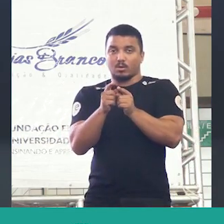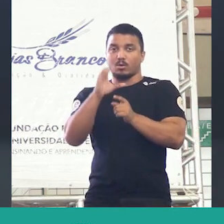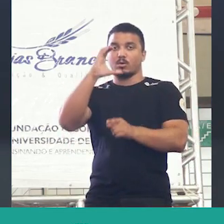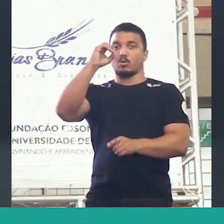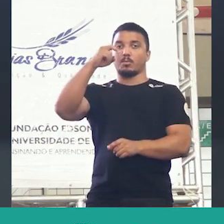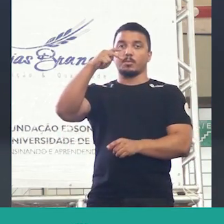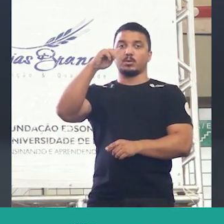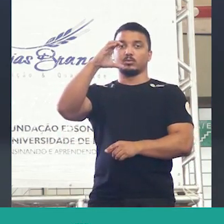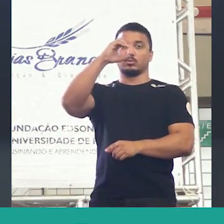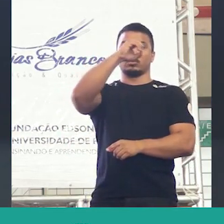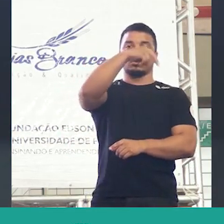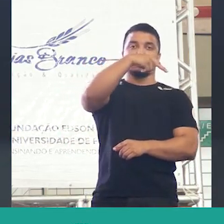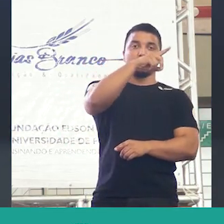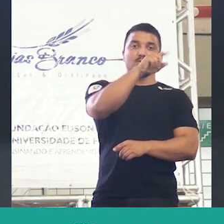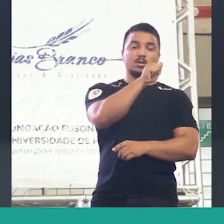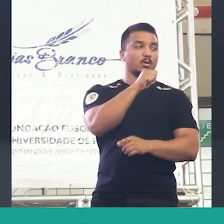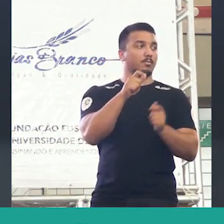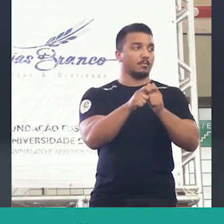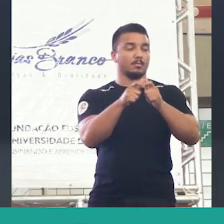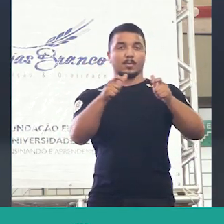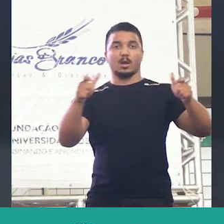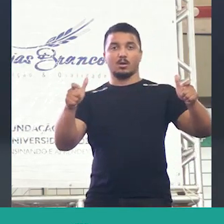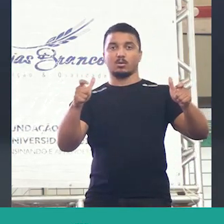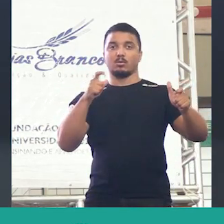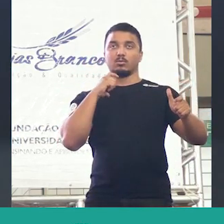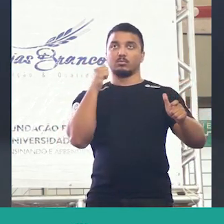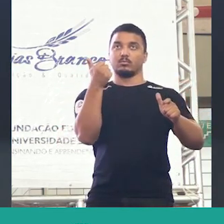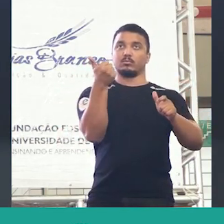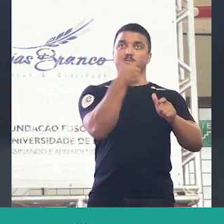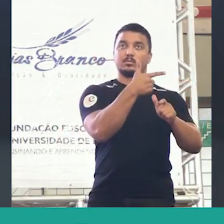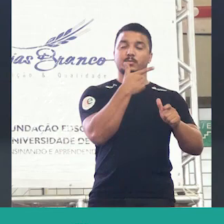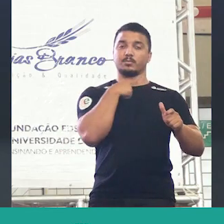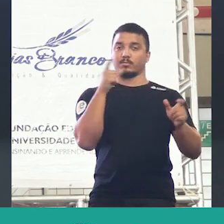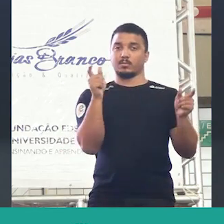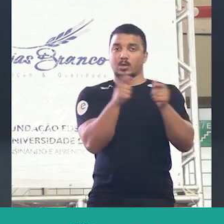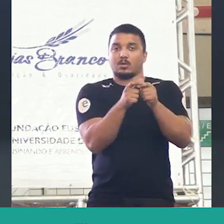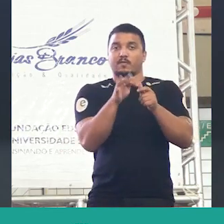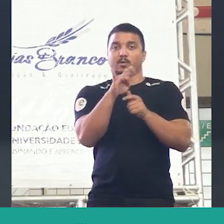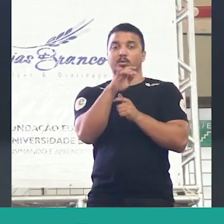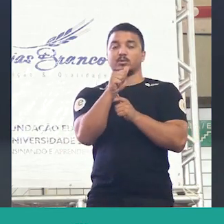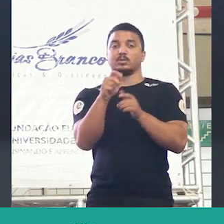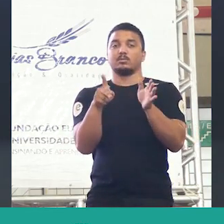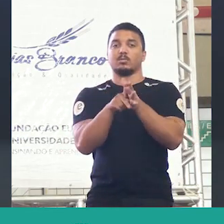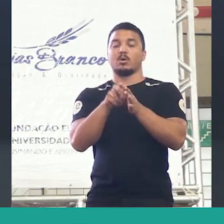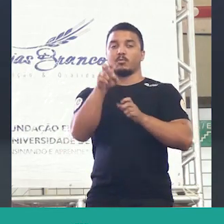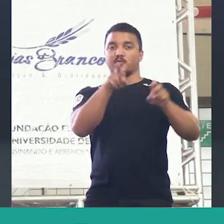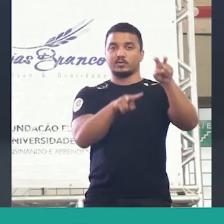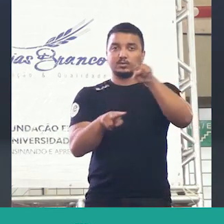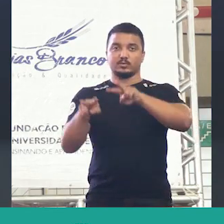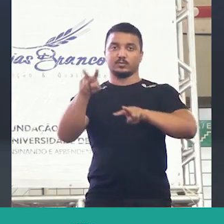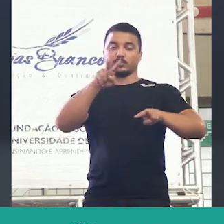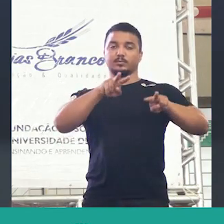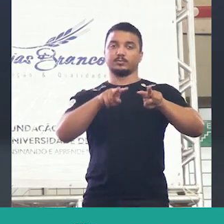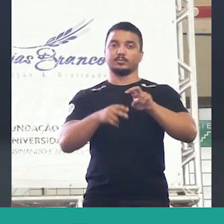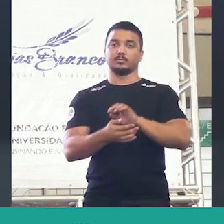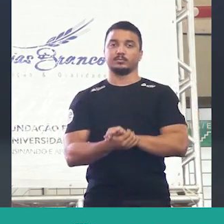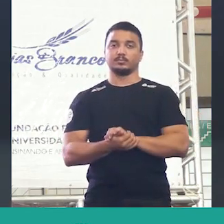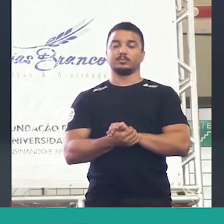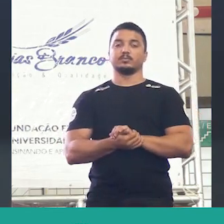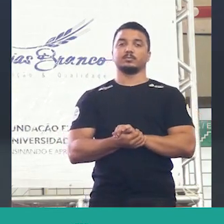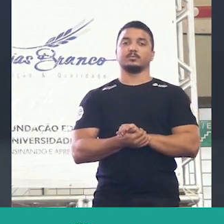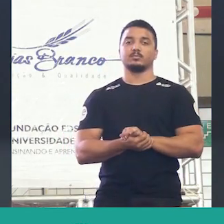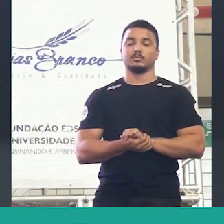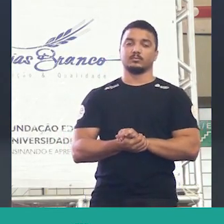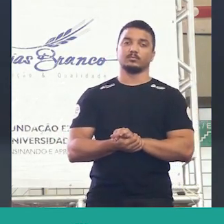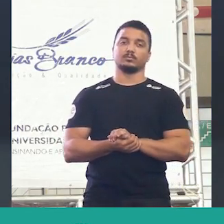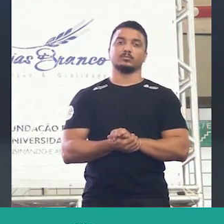e o comprimento de onda maior do que a menor frequência visível.